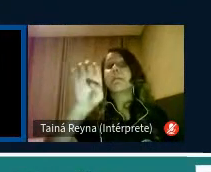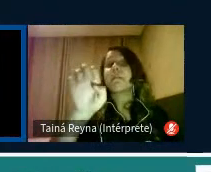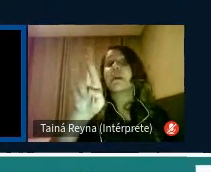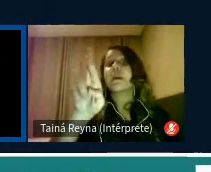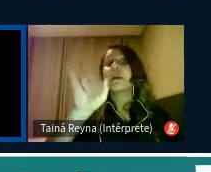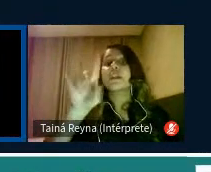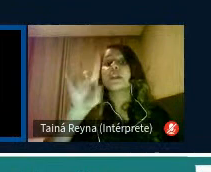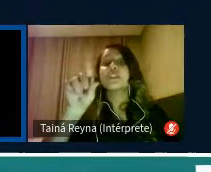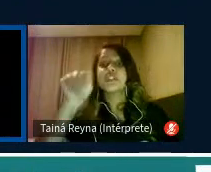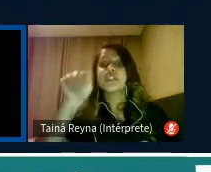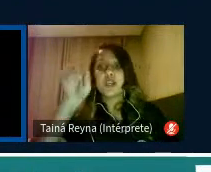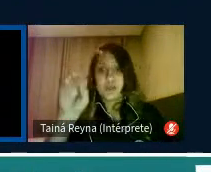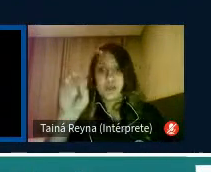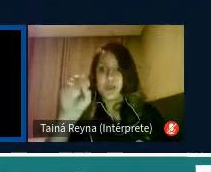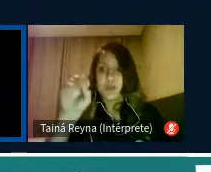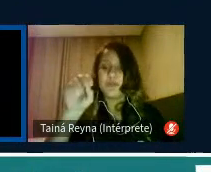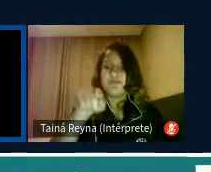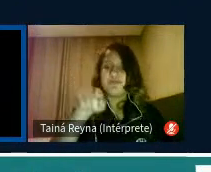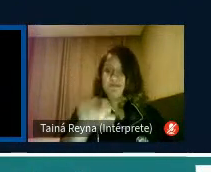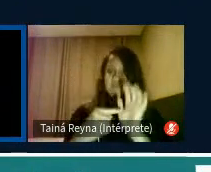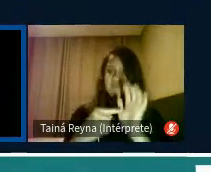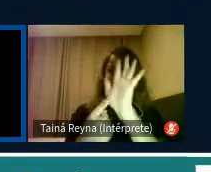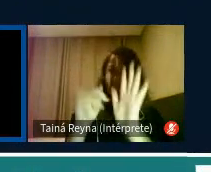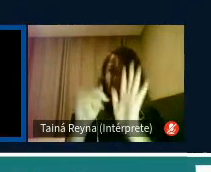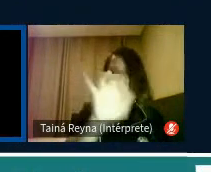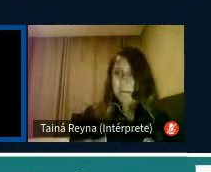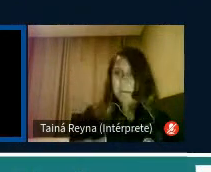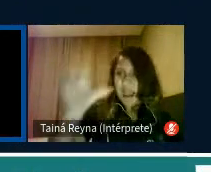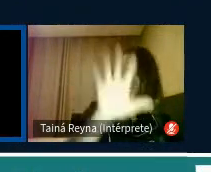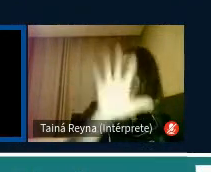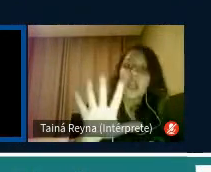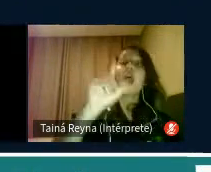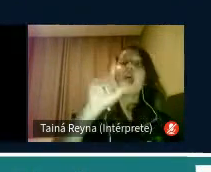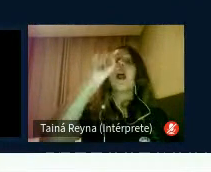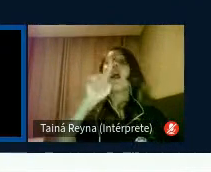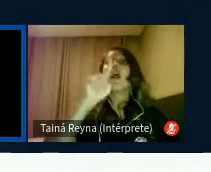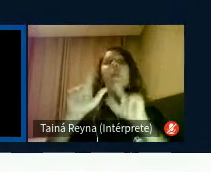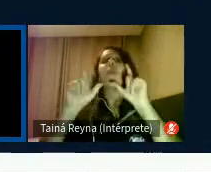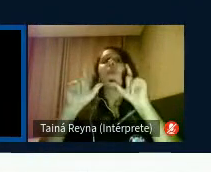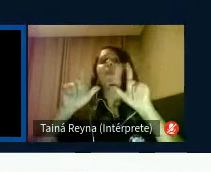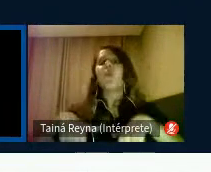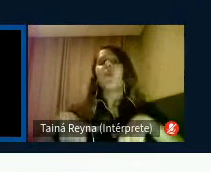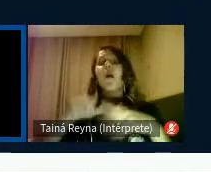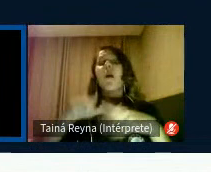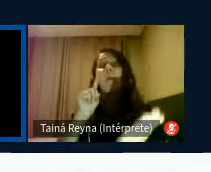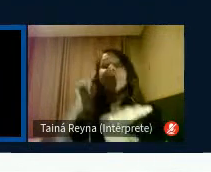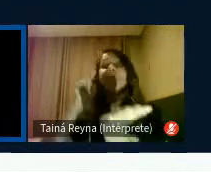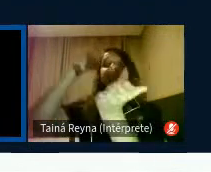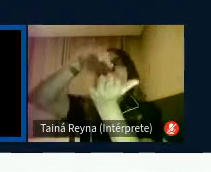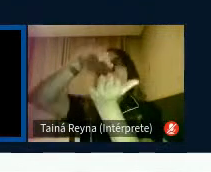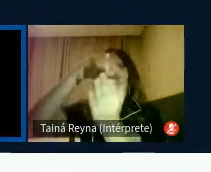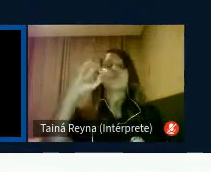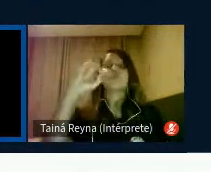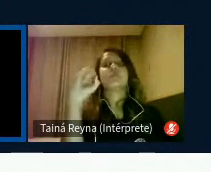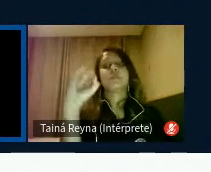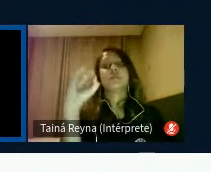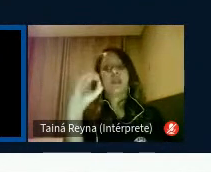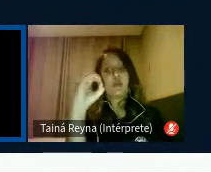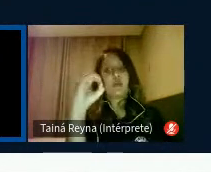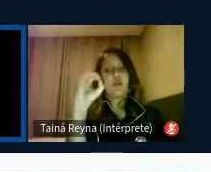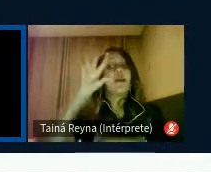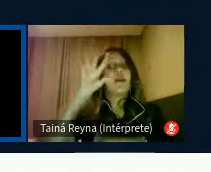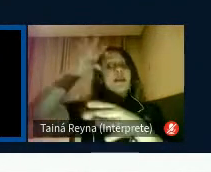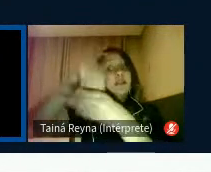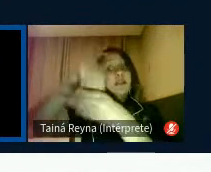daqui, e o Equador, eles estão no ponto zero do sistema cartesiano. Então, aqui a gente